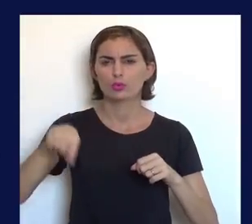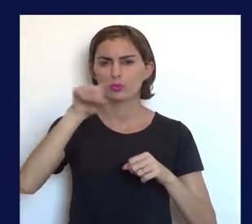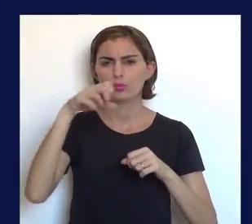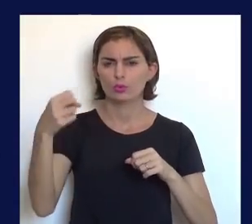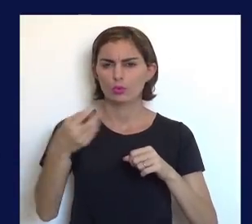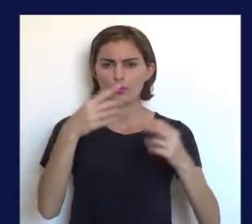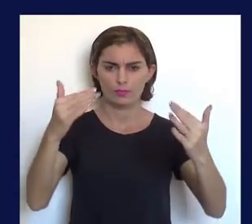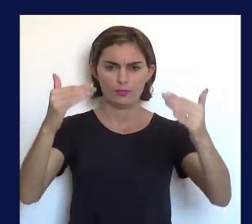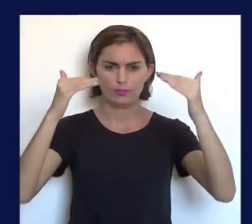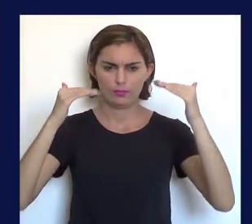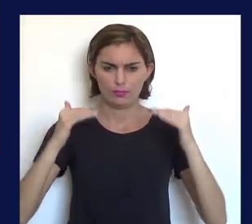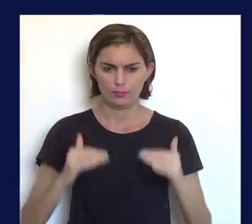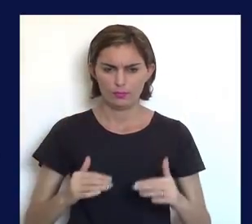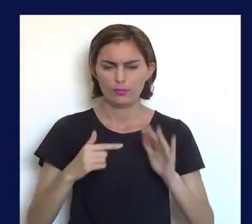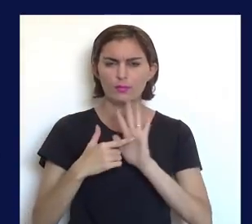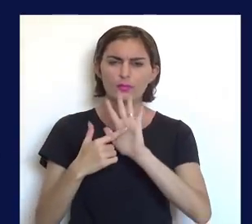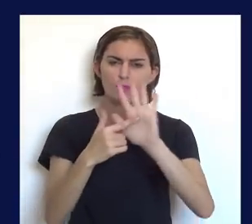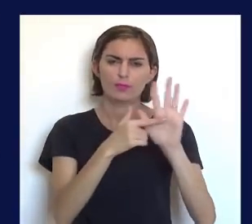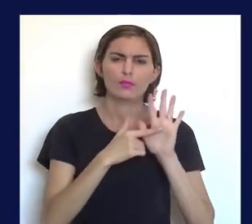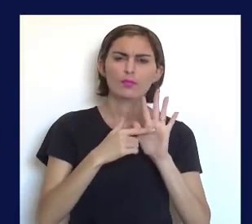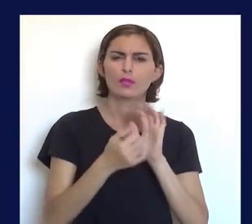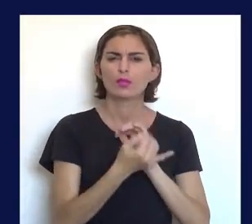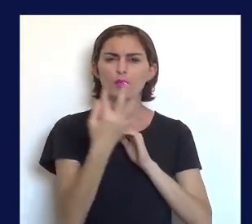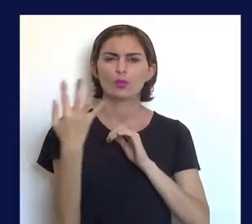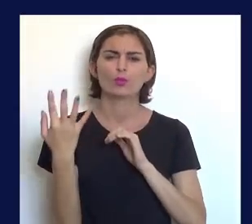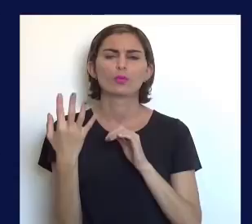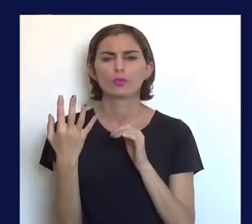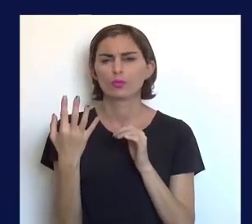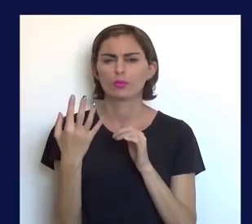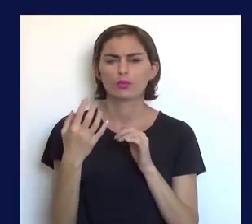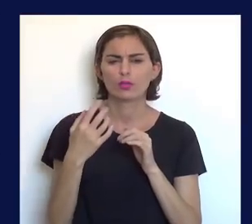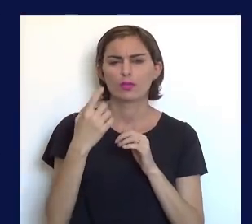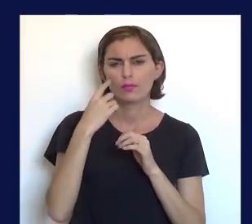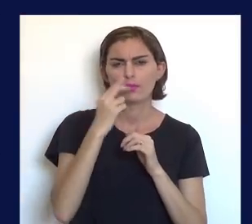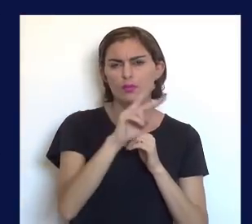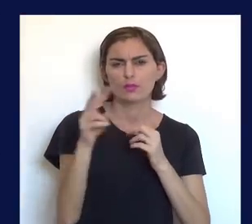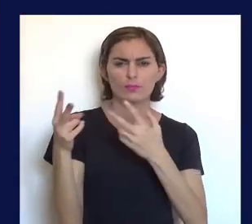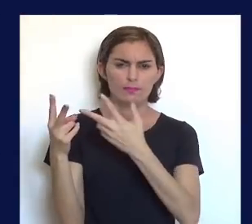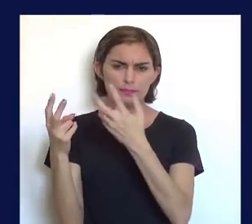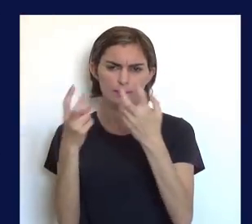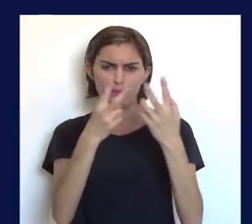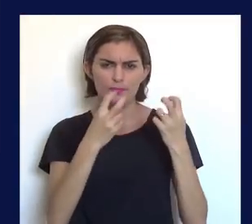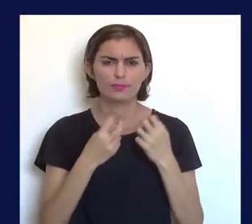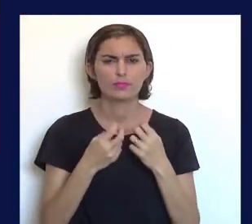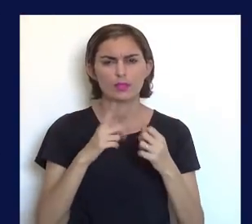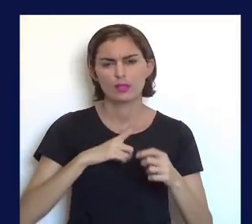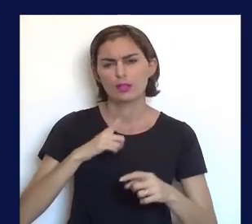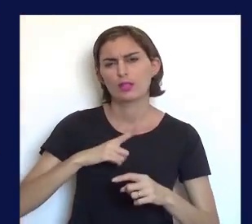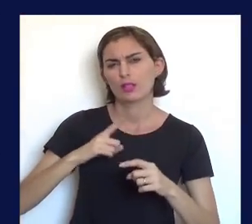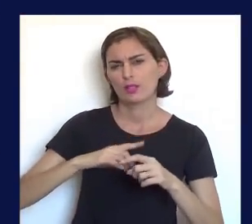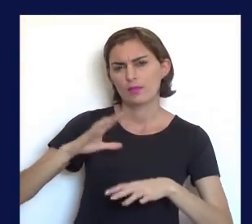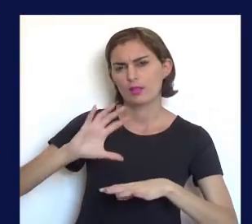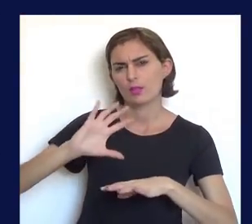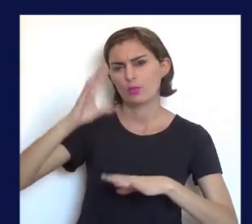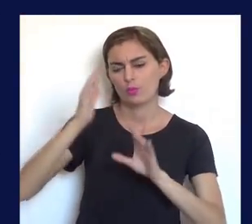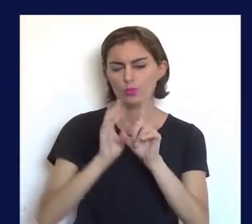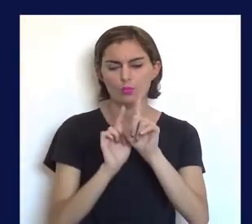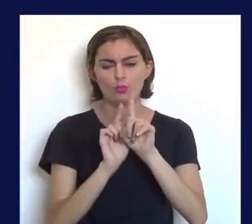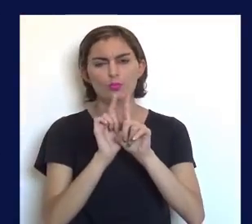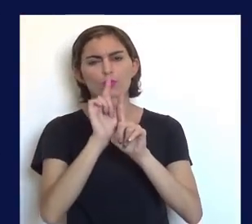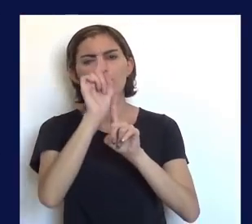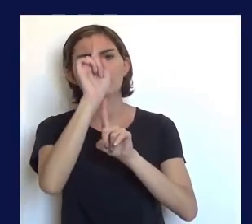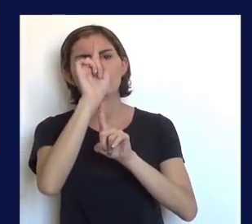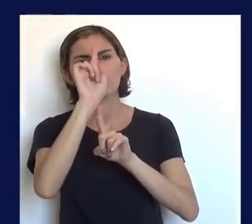novos. E embaixo ele está mostrando o quê? O ano. E você vai perceber que houve um aumento